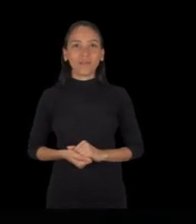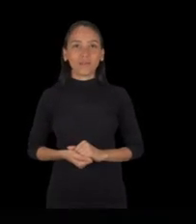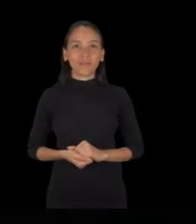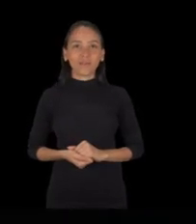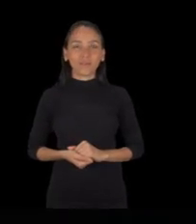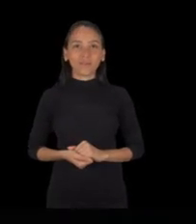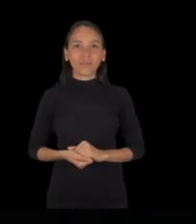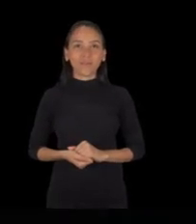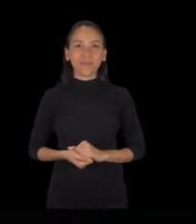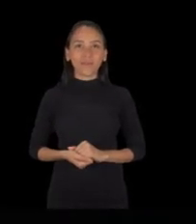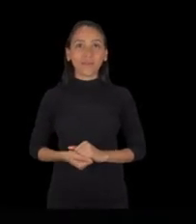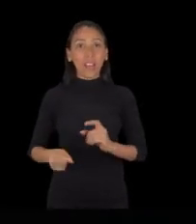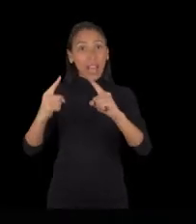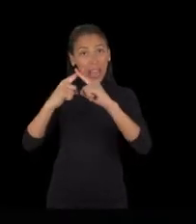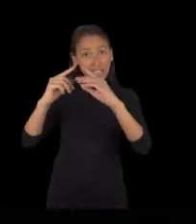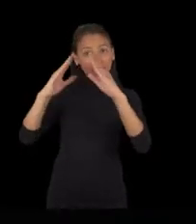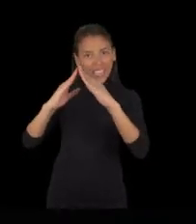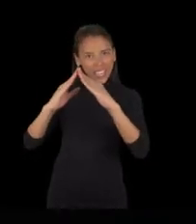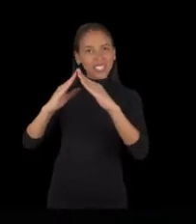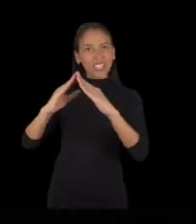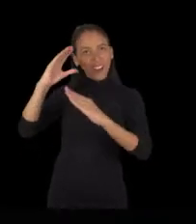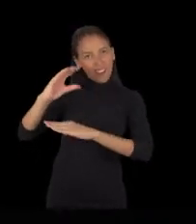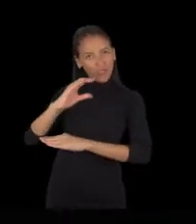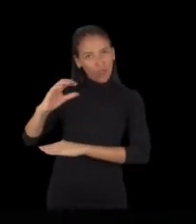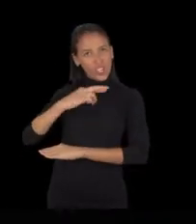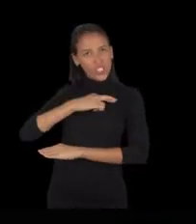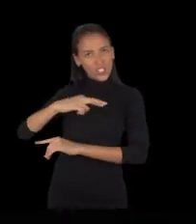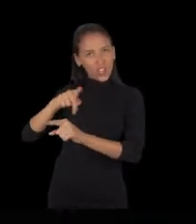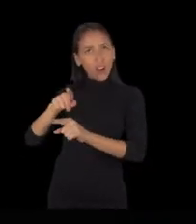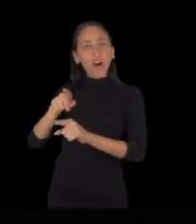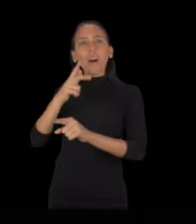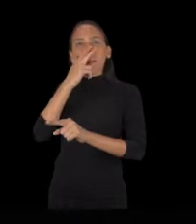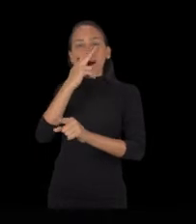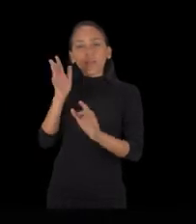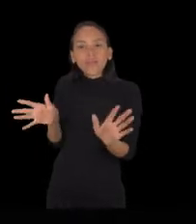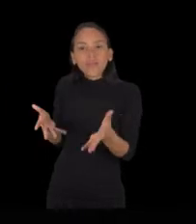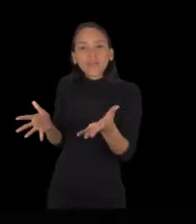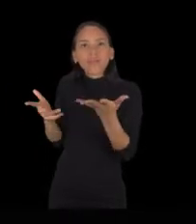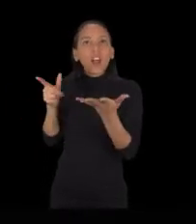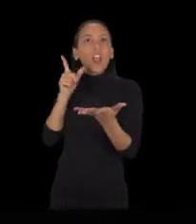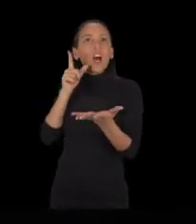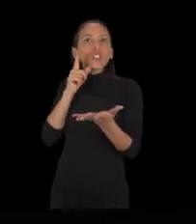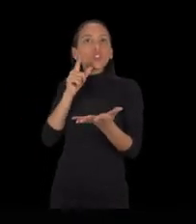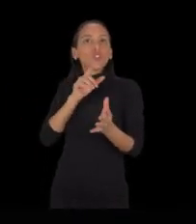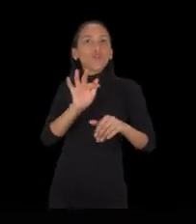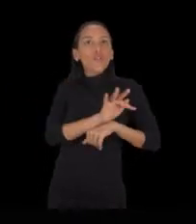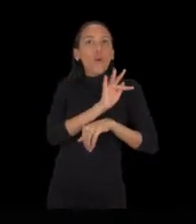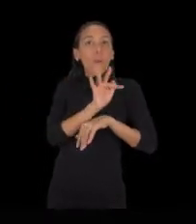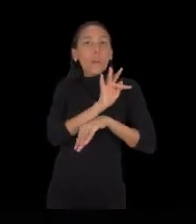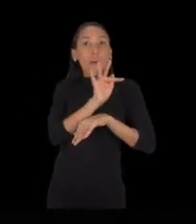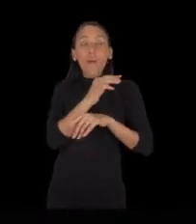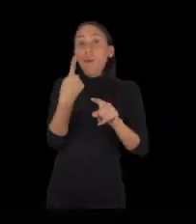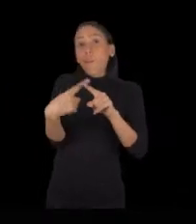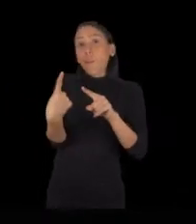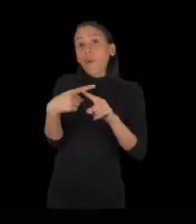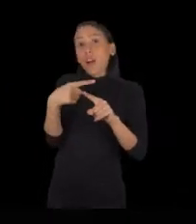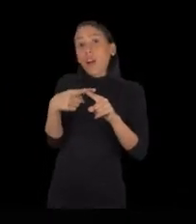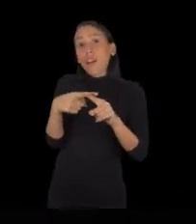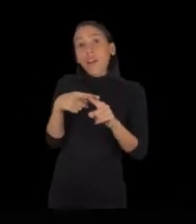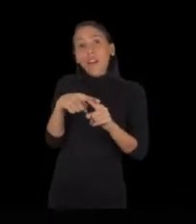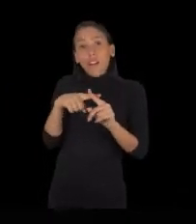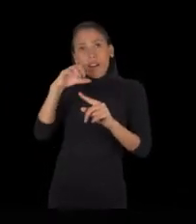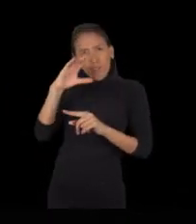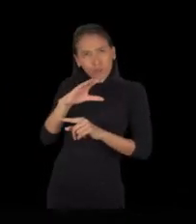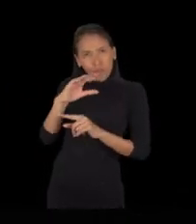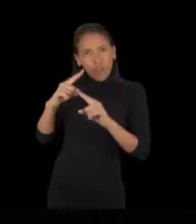A Igreja Católica deu uma sobrevida ao latim culto. Deu uma sobrevida por utilizar essa língua